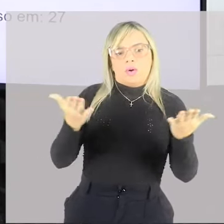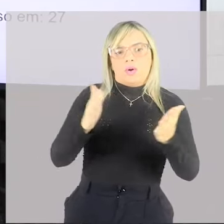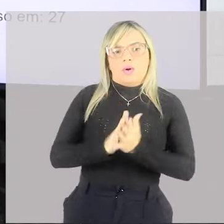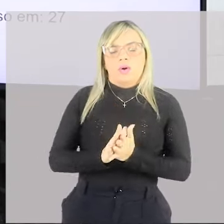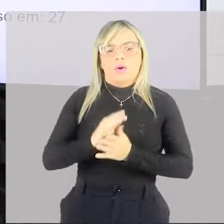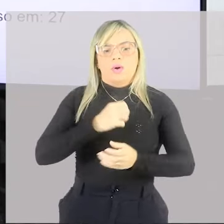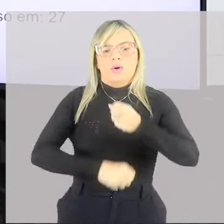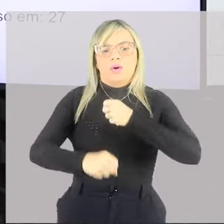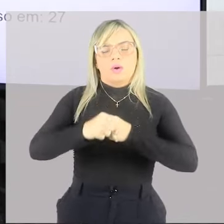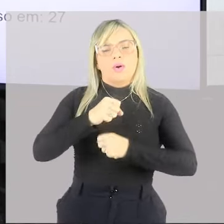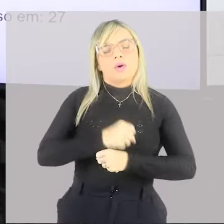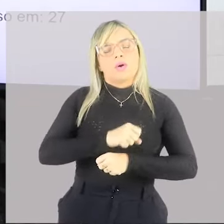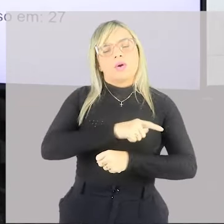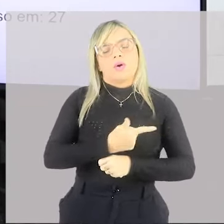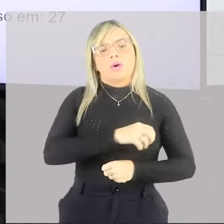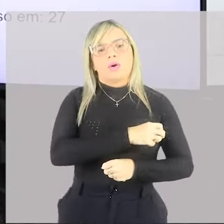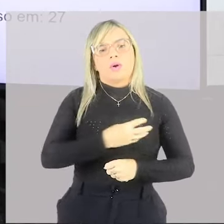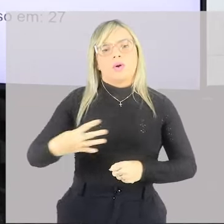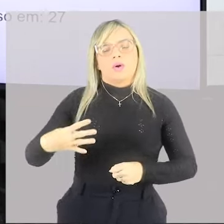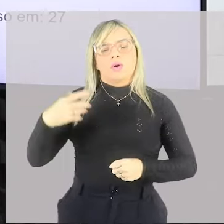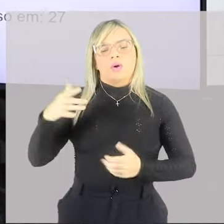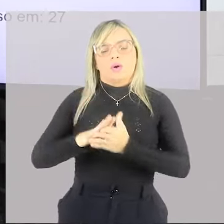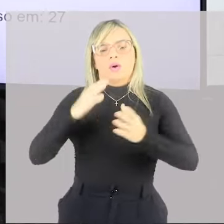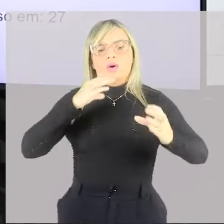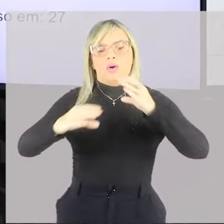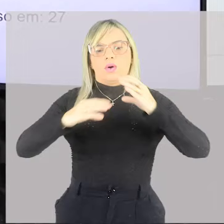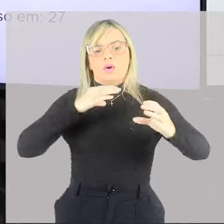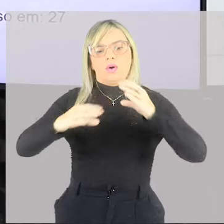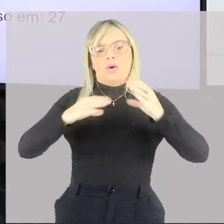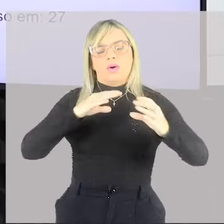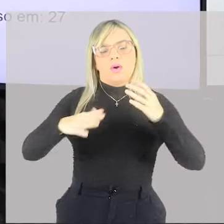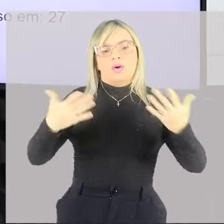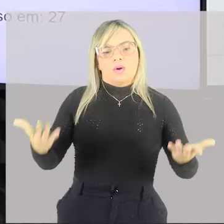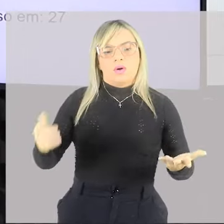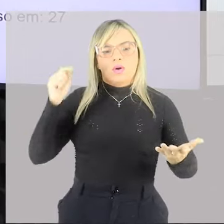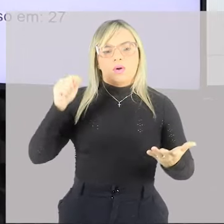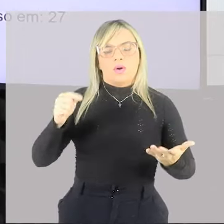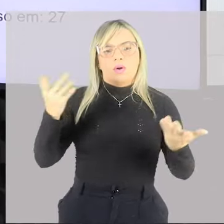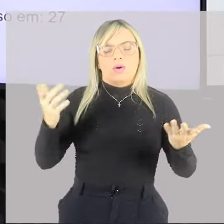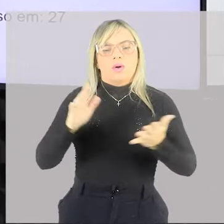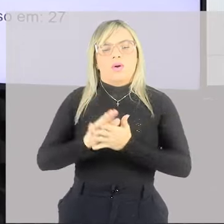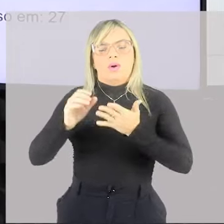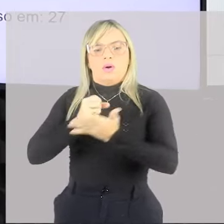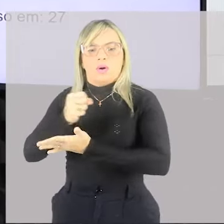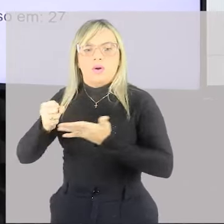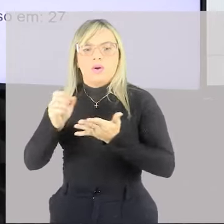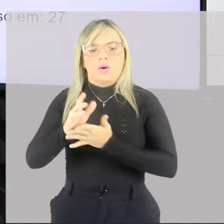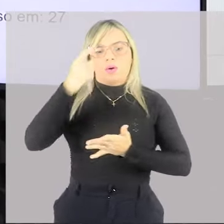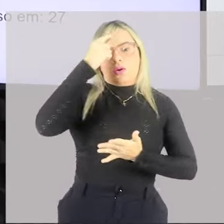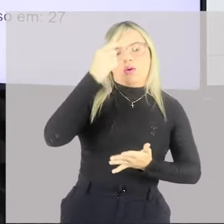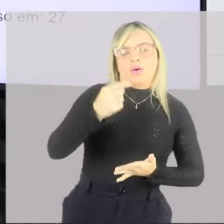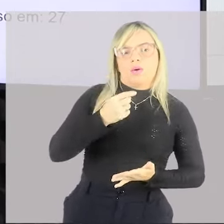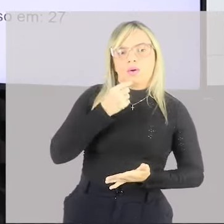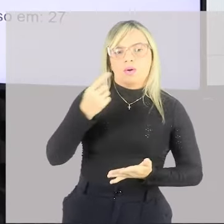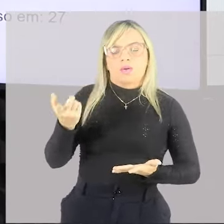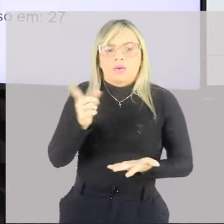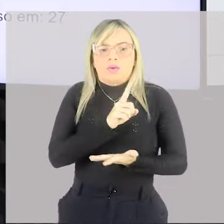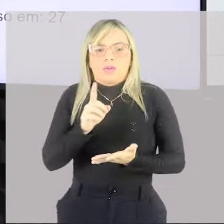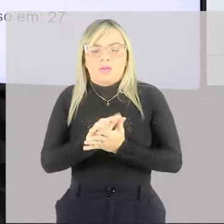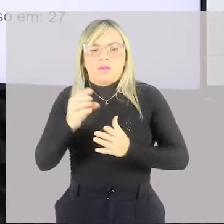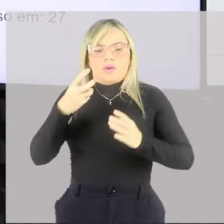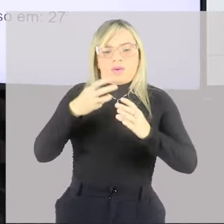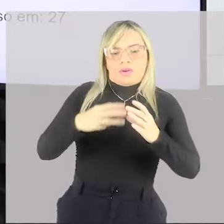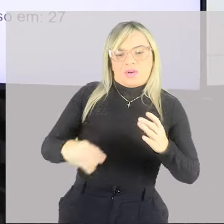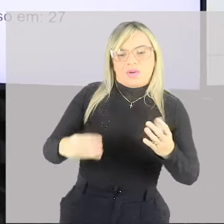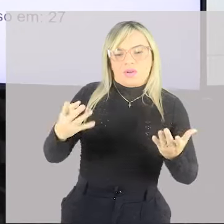2024 a gente passou a se comunicar há um bom tempo óbvio né essencialmente por imagens se você não manda uma imagenzinha